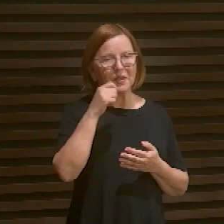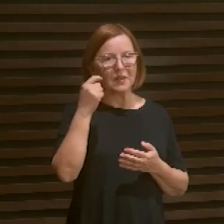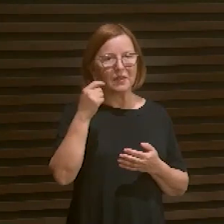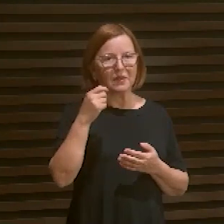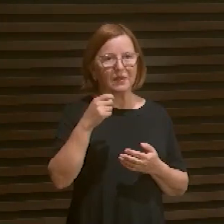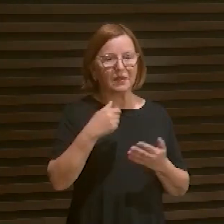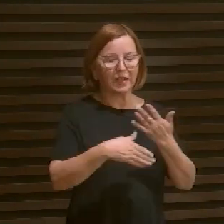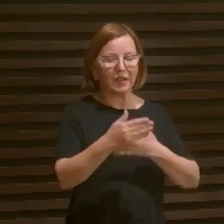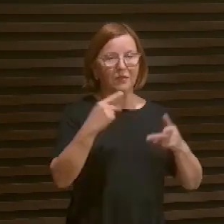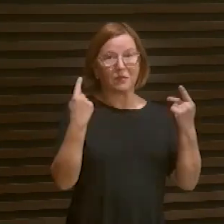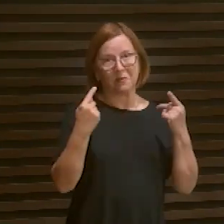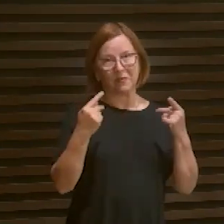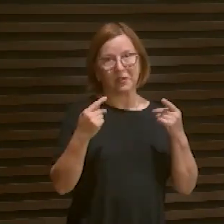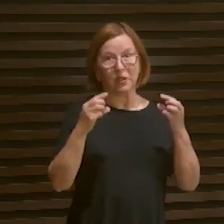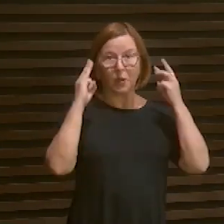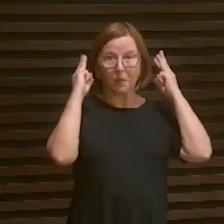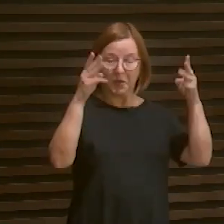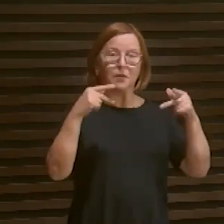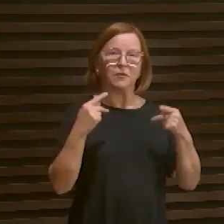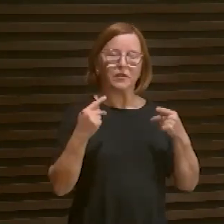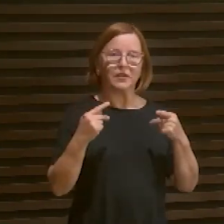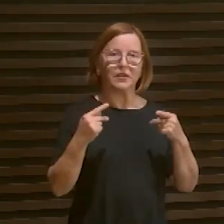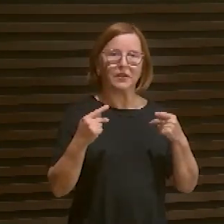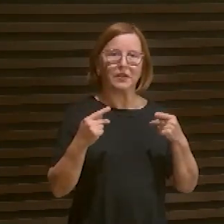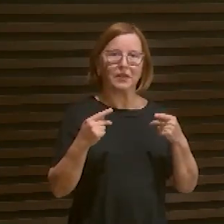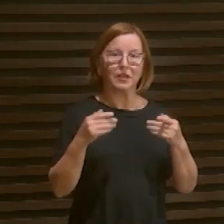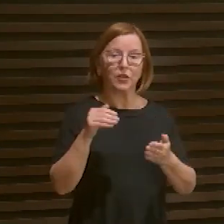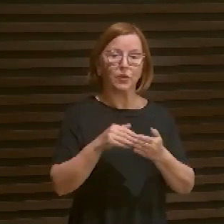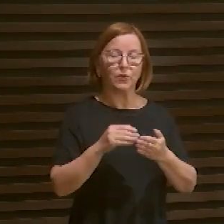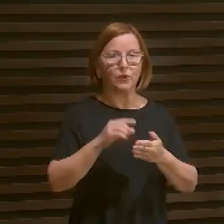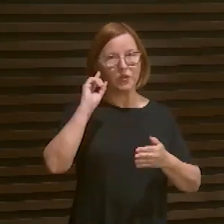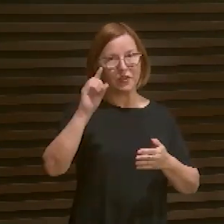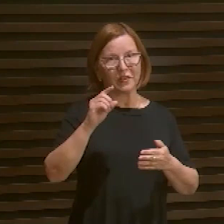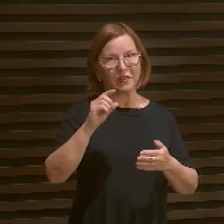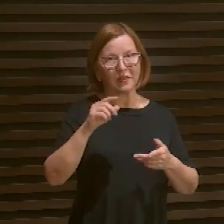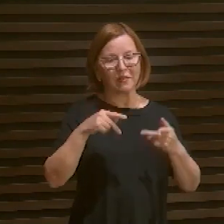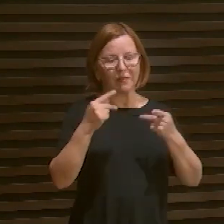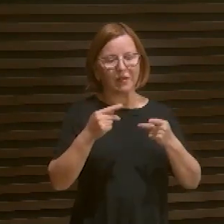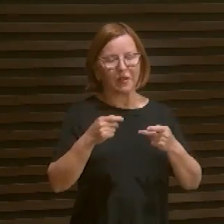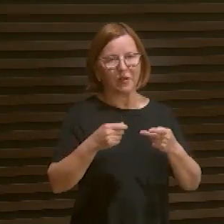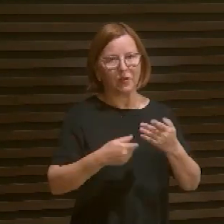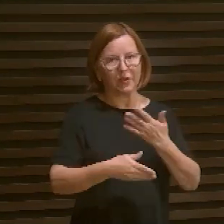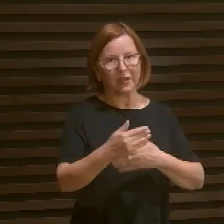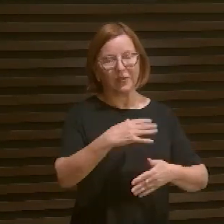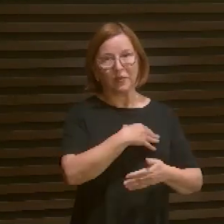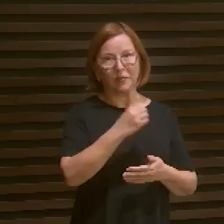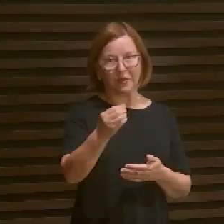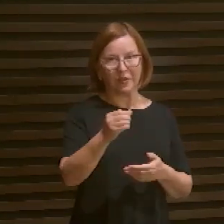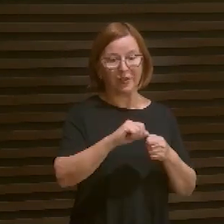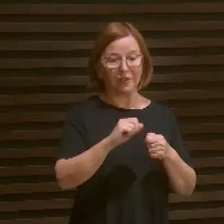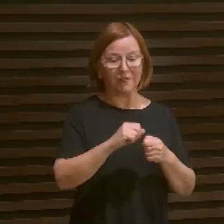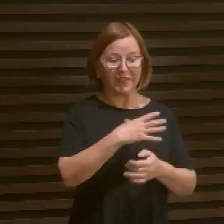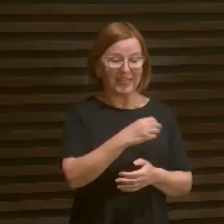profeta. Nesses últimos dias ele nos falou pelo Filho, a quem constituiu herdeiro de todas